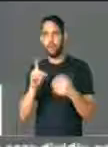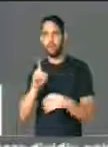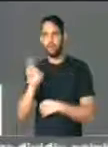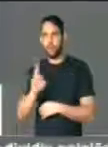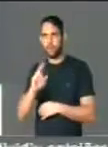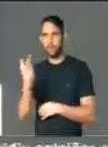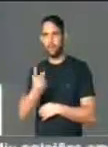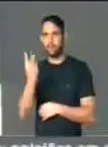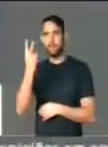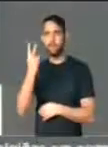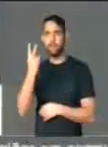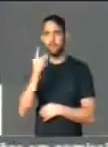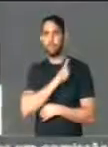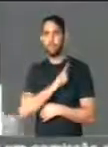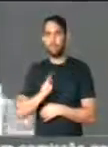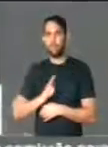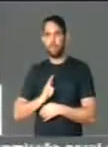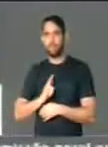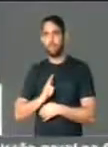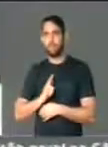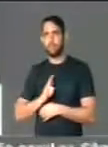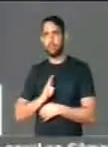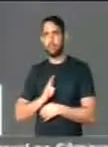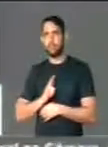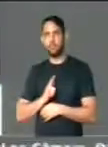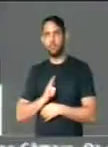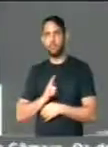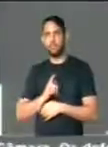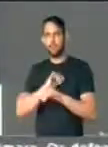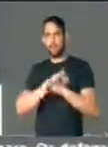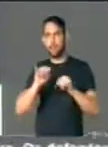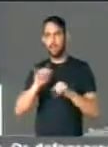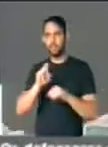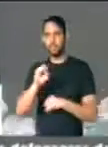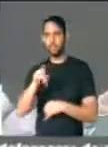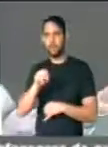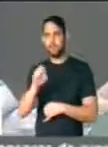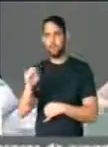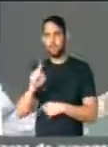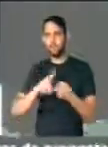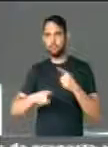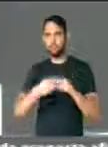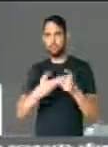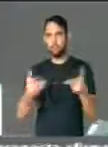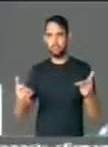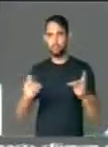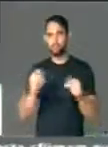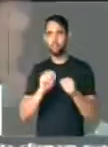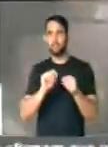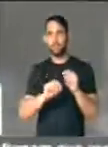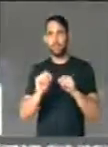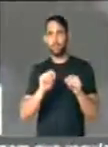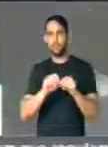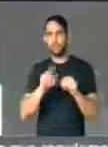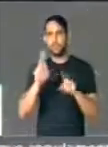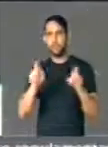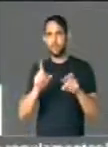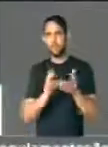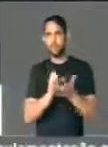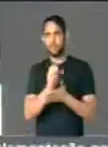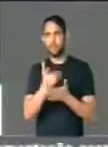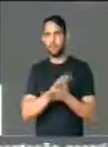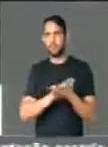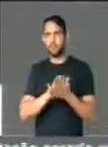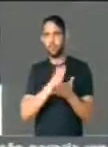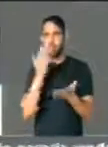dólar valoriza, o governo decreta as swaps cambiais, para que os chamados investidores